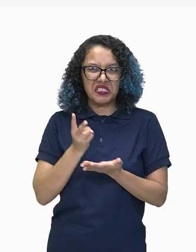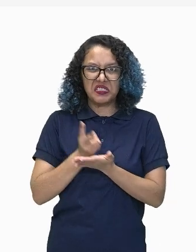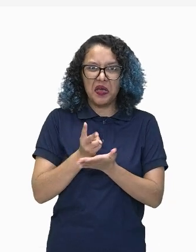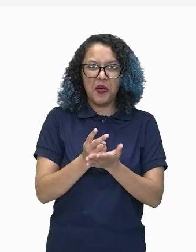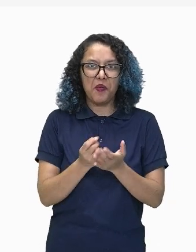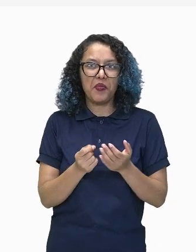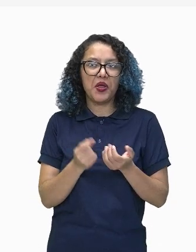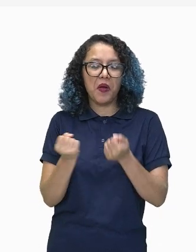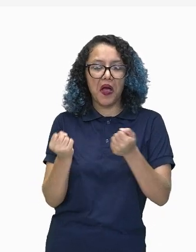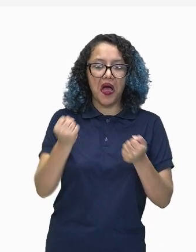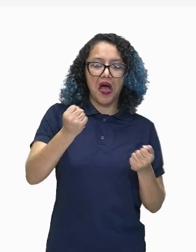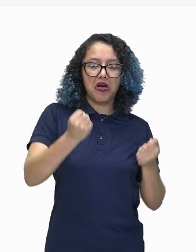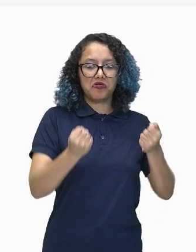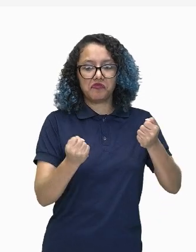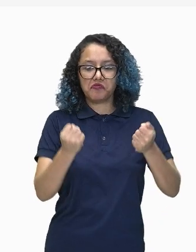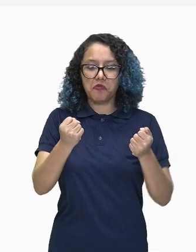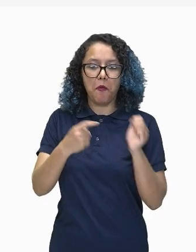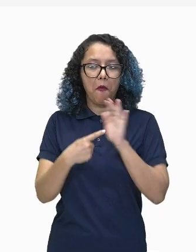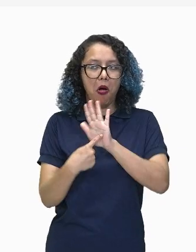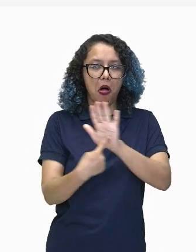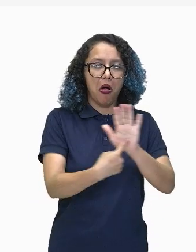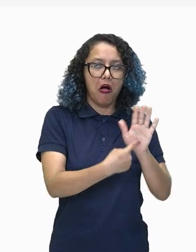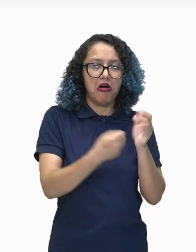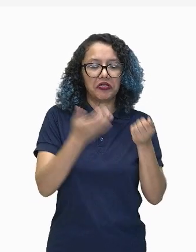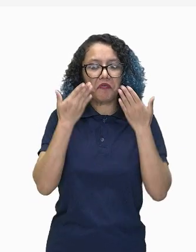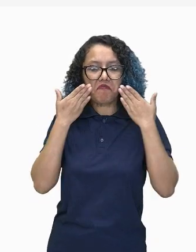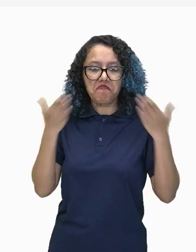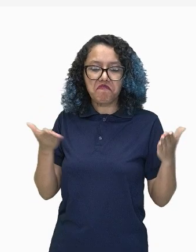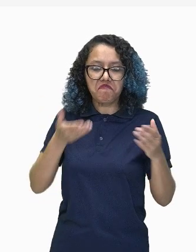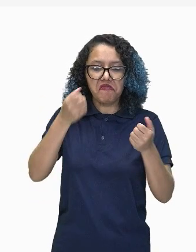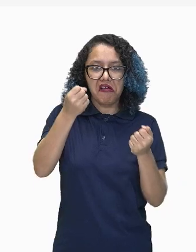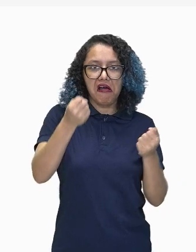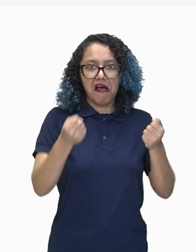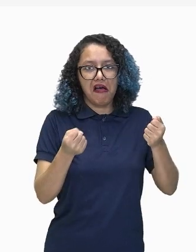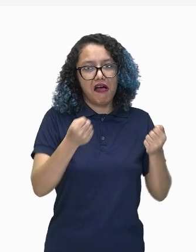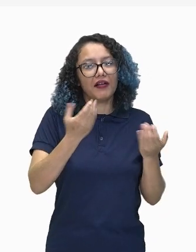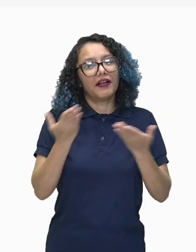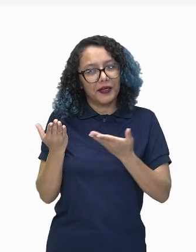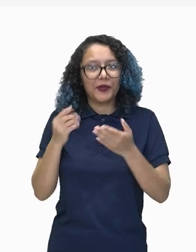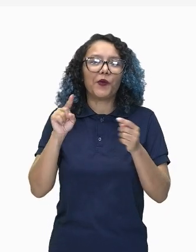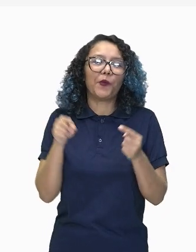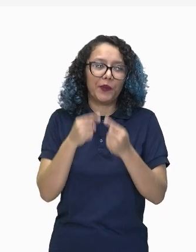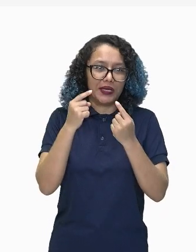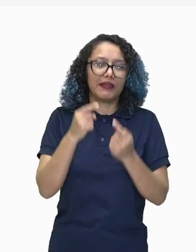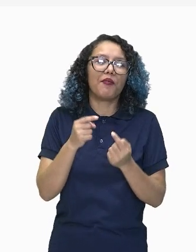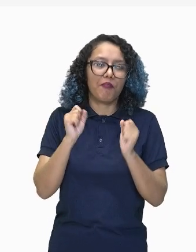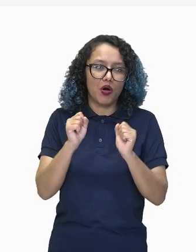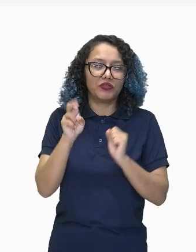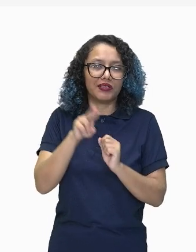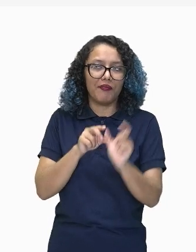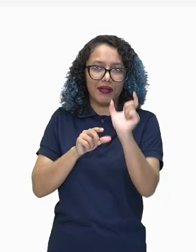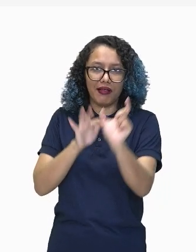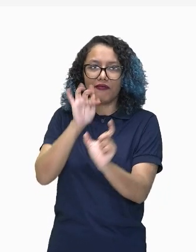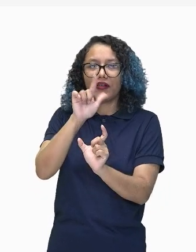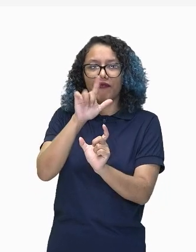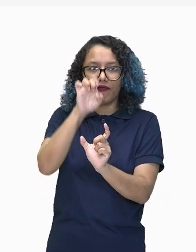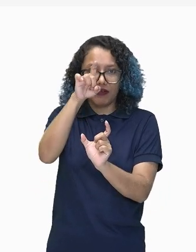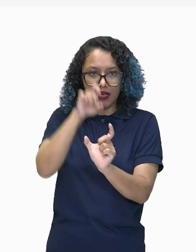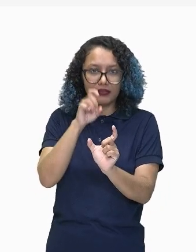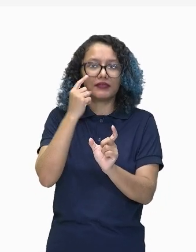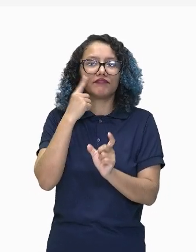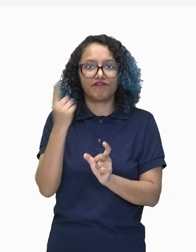vive se amostrando com o carro novo. Então, o flexing aqui tem esse significado. He's always flexing his new